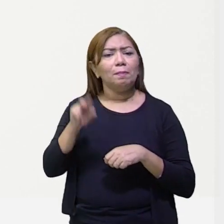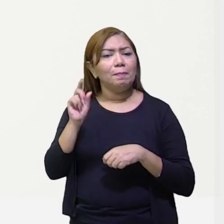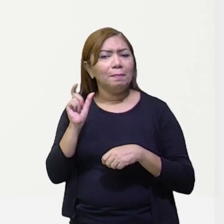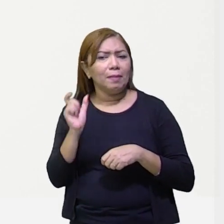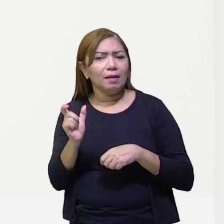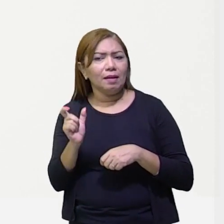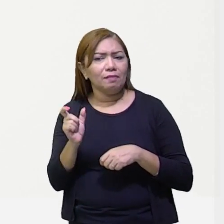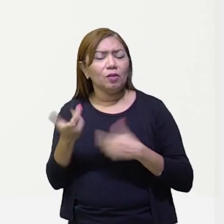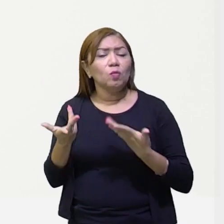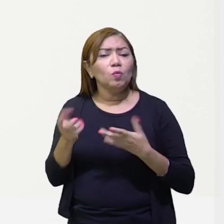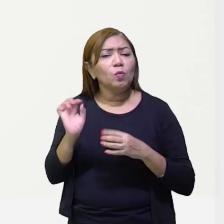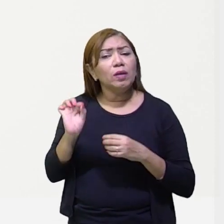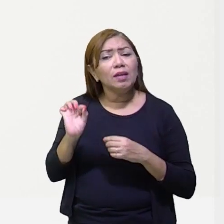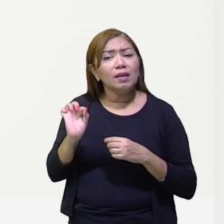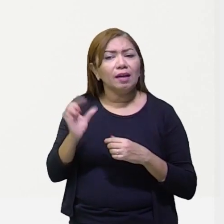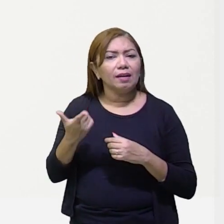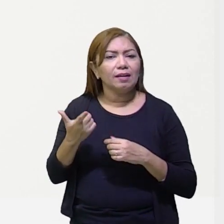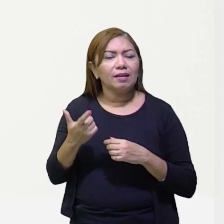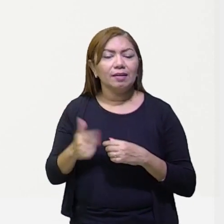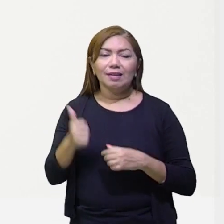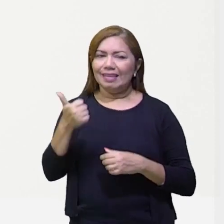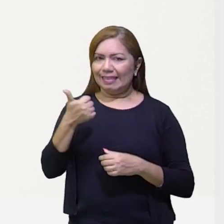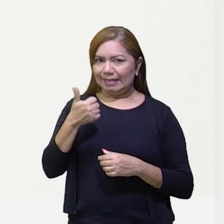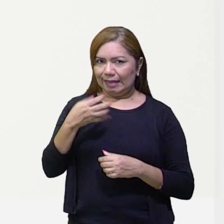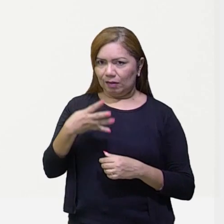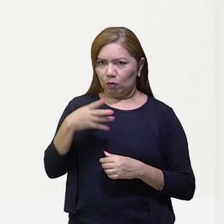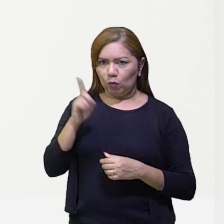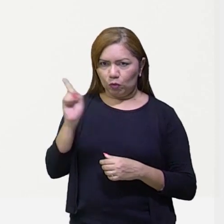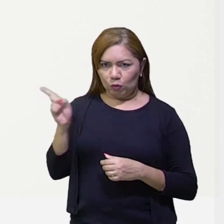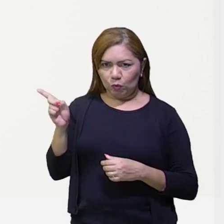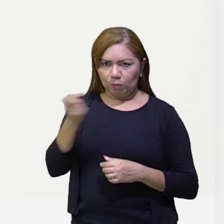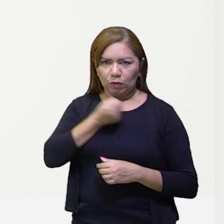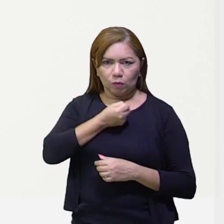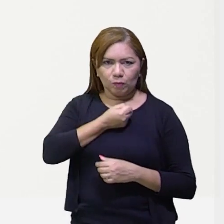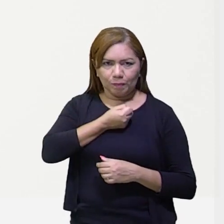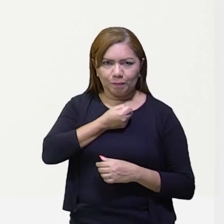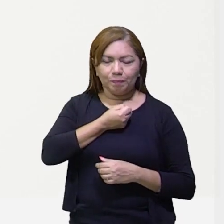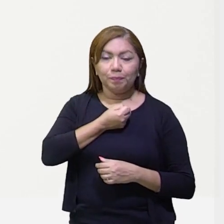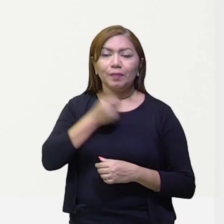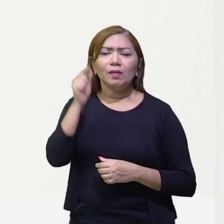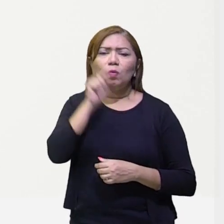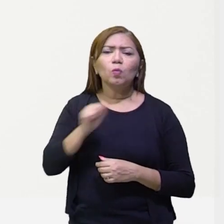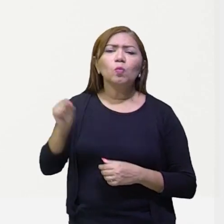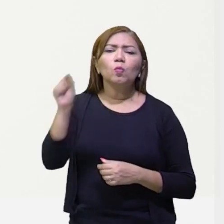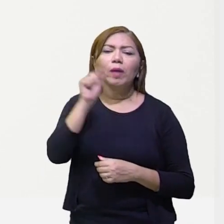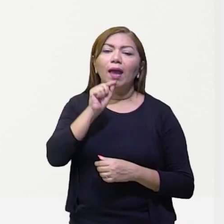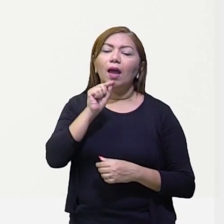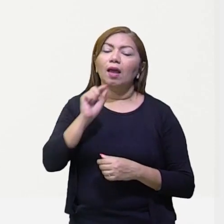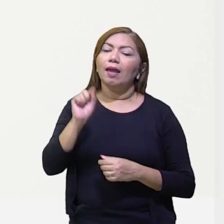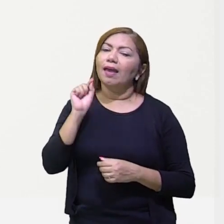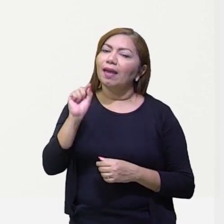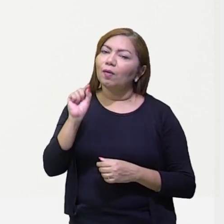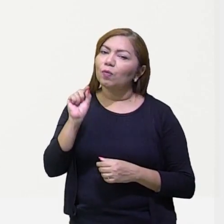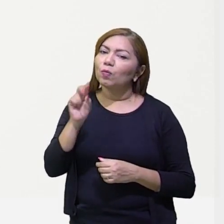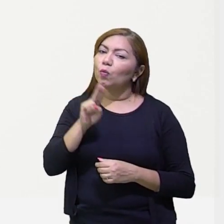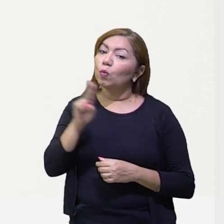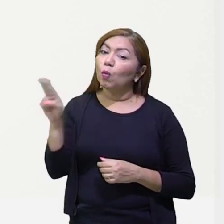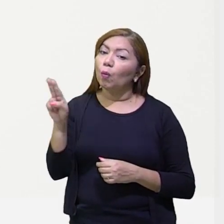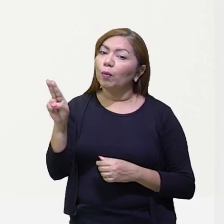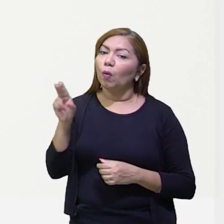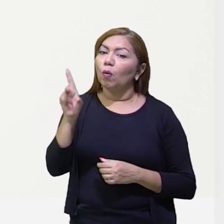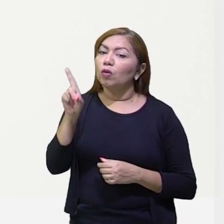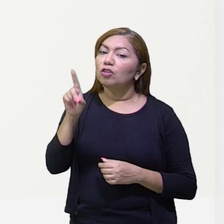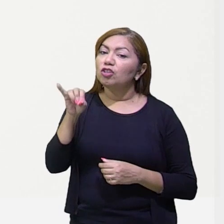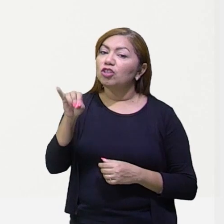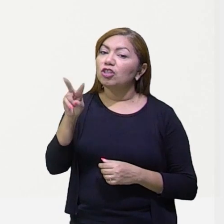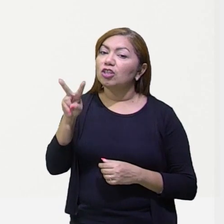número aqui, o 14, nosso número 14, o que que ele é? É o nosso dividendo,